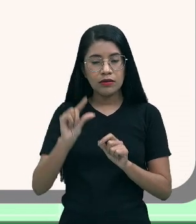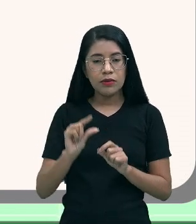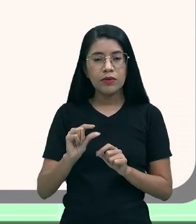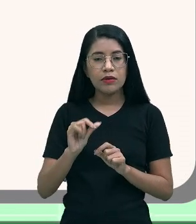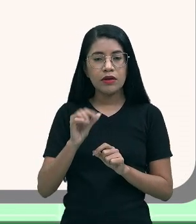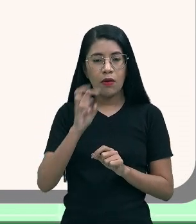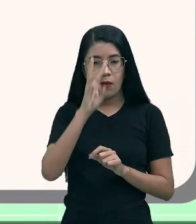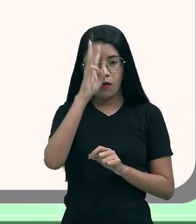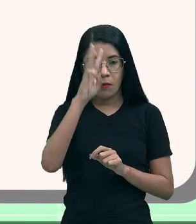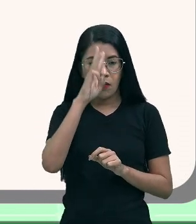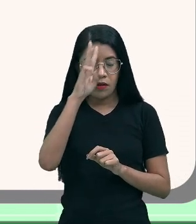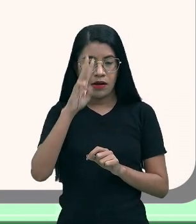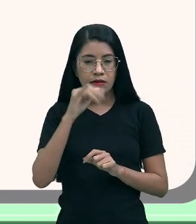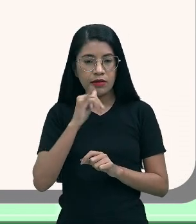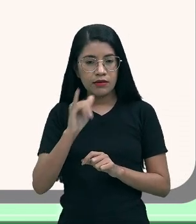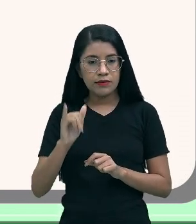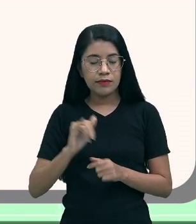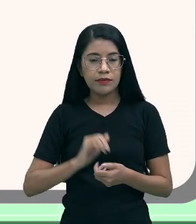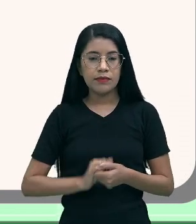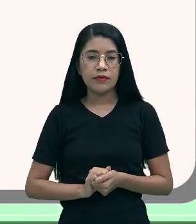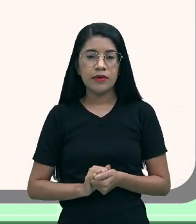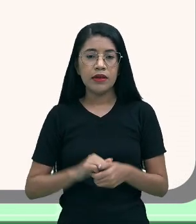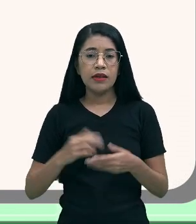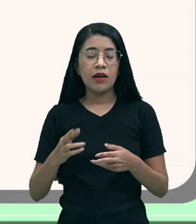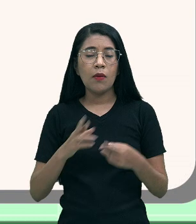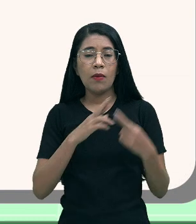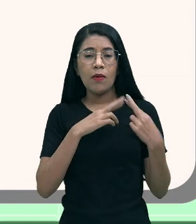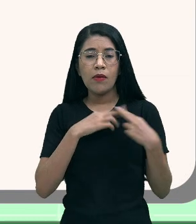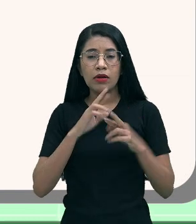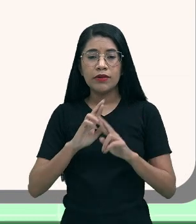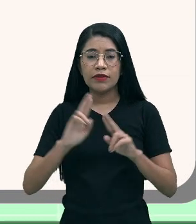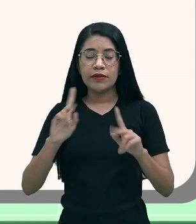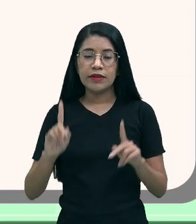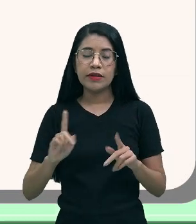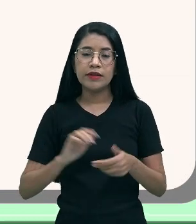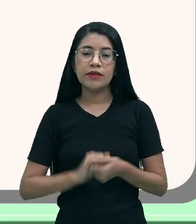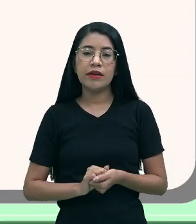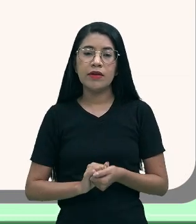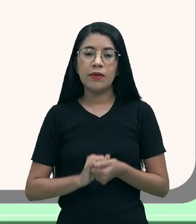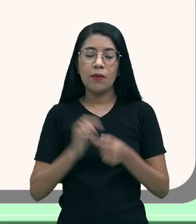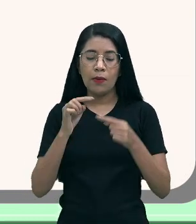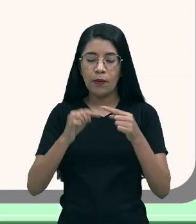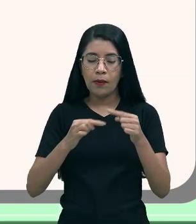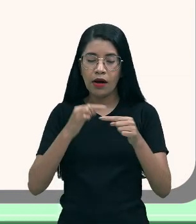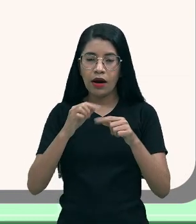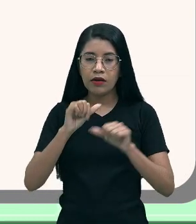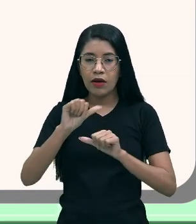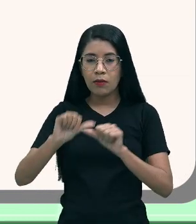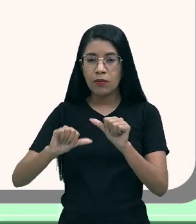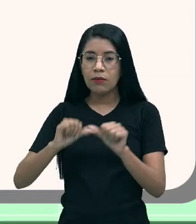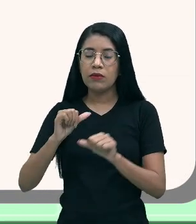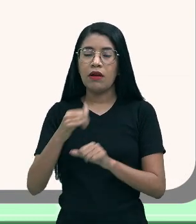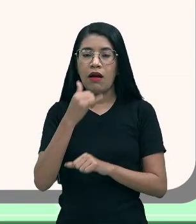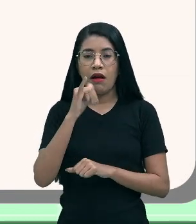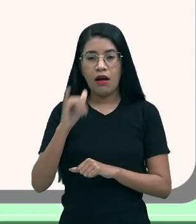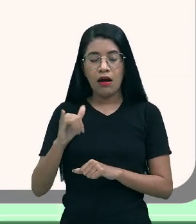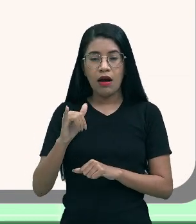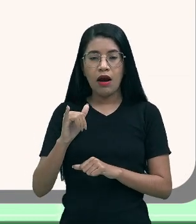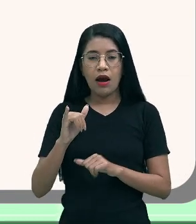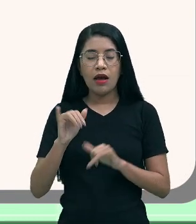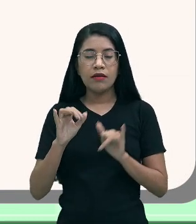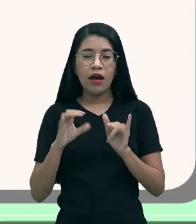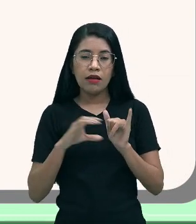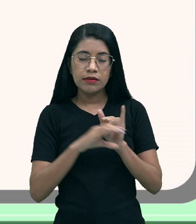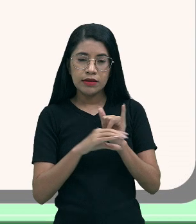temos uma função, né, diferente do resistor. O resistor é um dispositivo que vai transformar a energia elétrica em térmica,